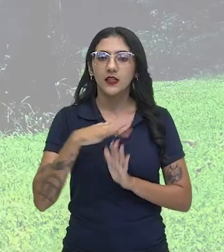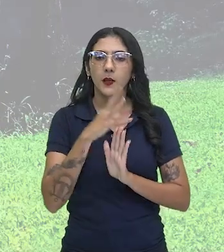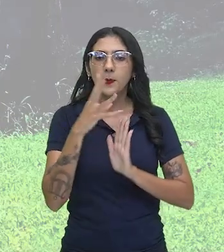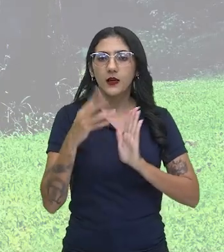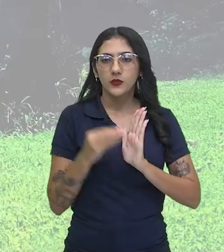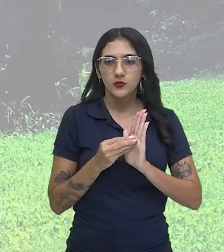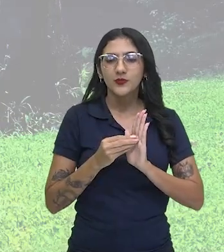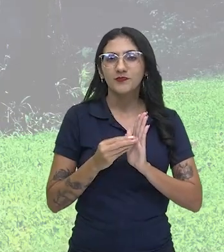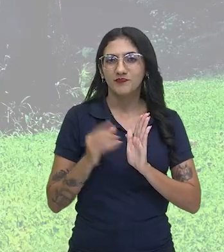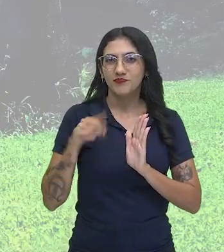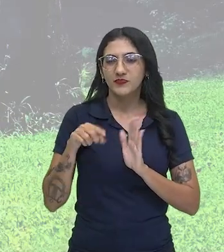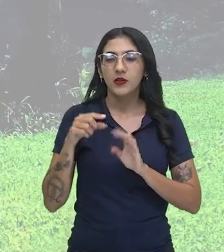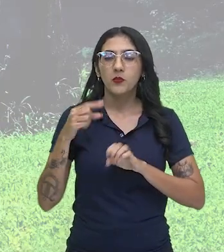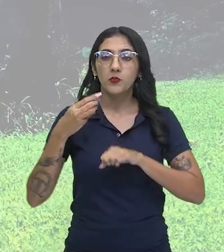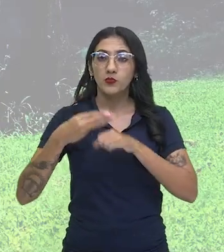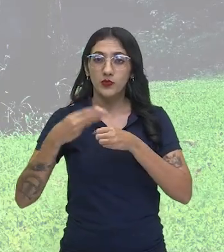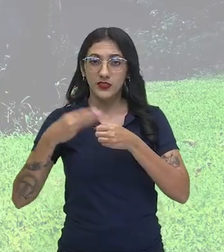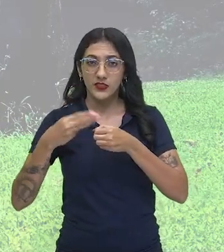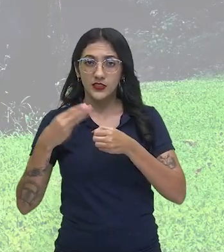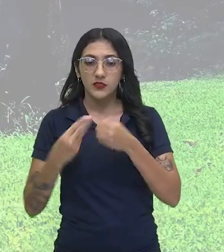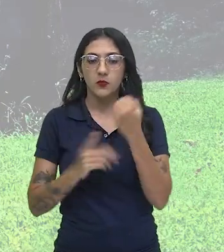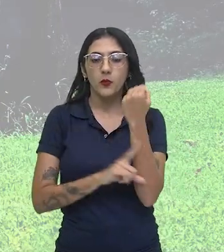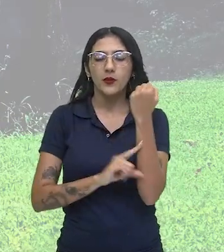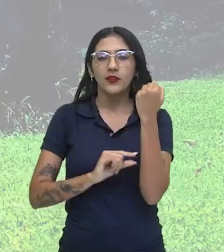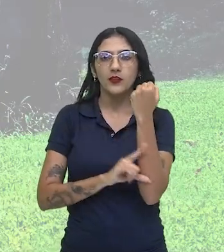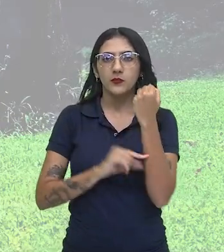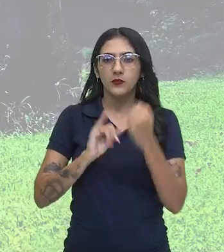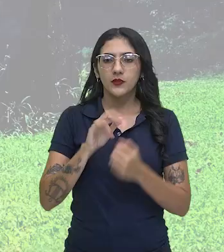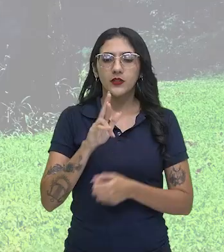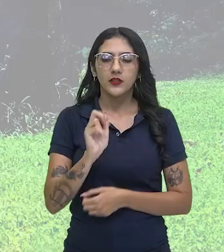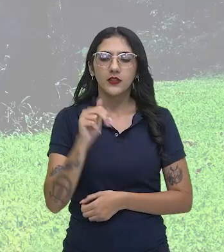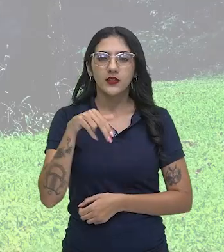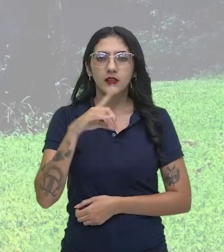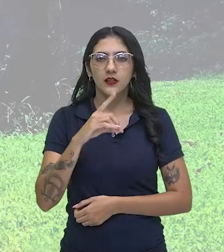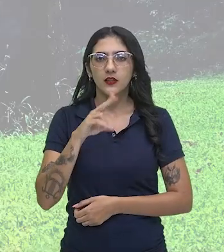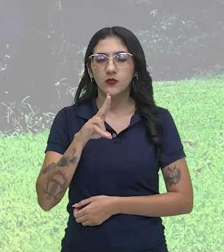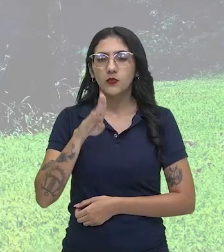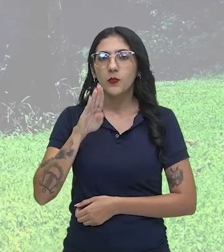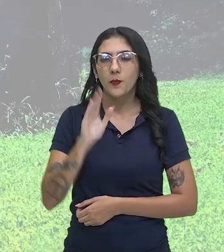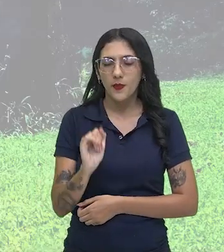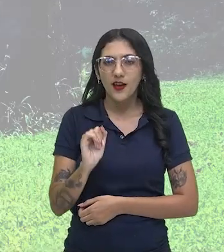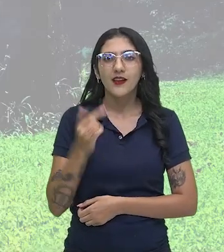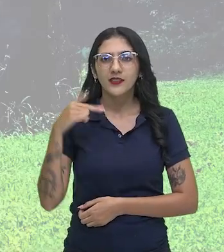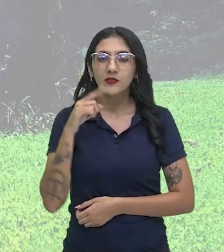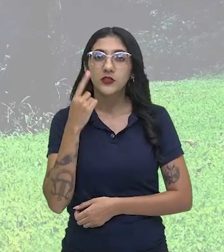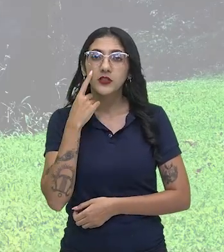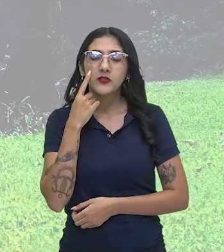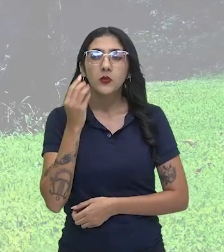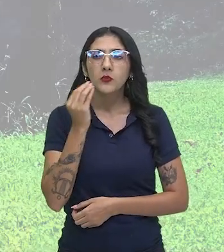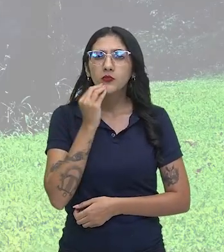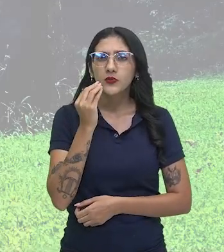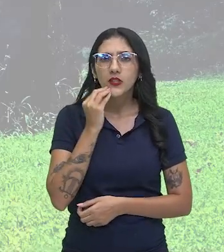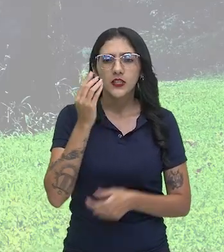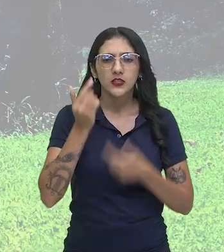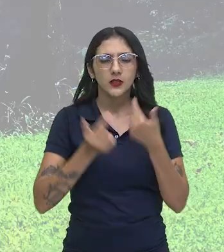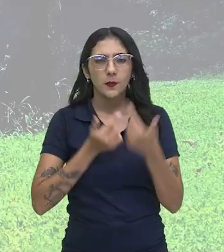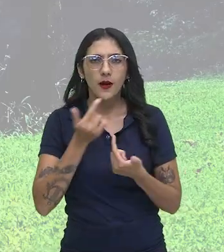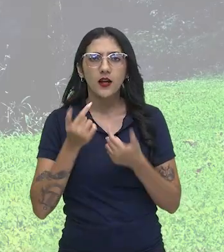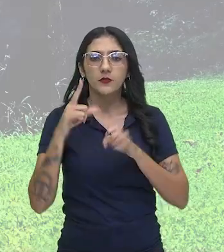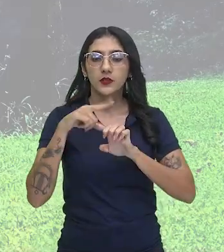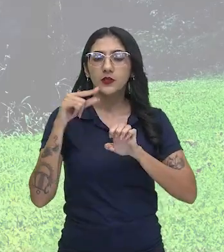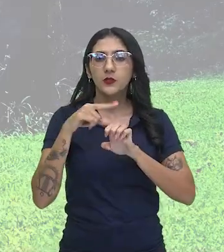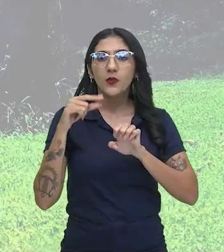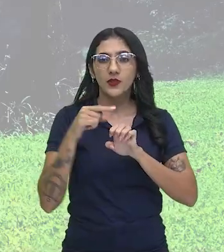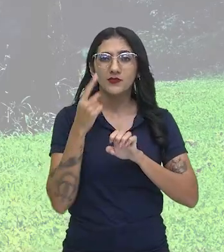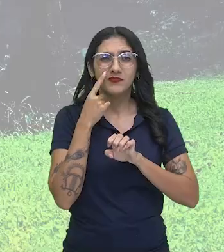faz parte, né, da Amazônia, e vocês viram as oportunidades de trabalho, de empreendedorismo durante o